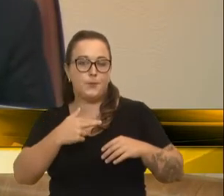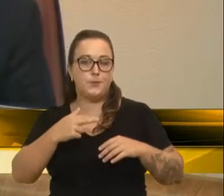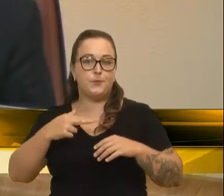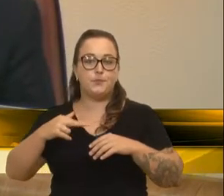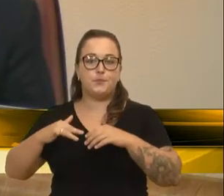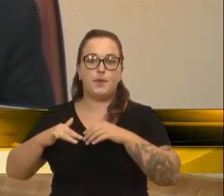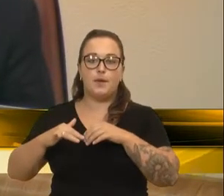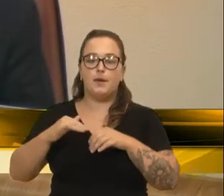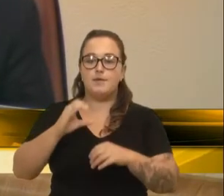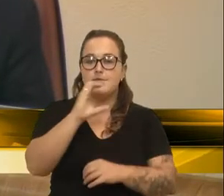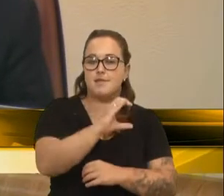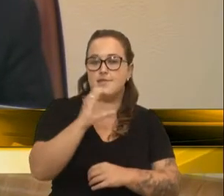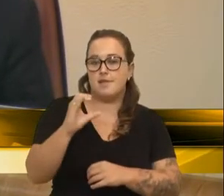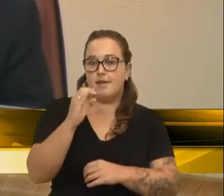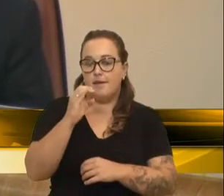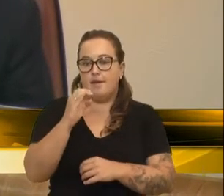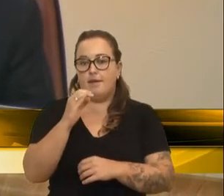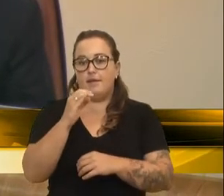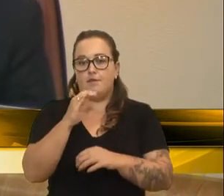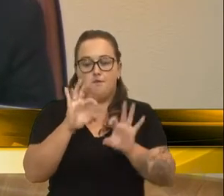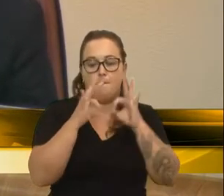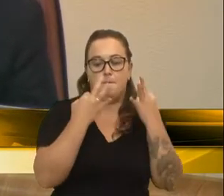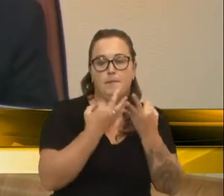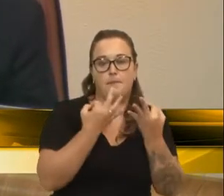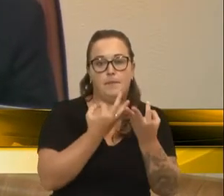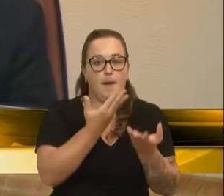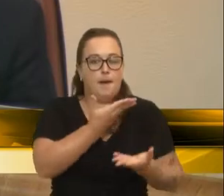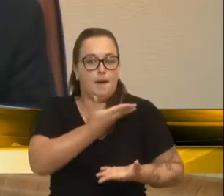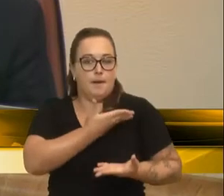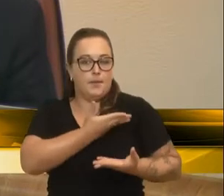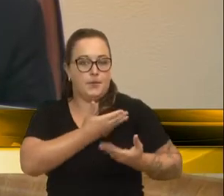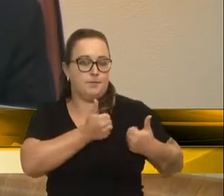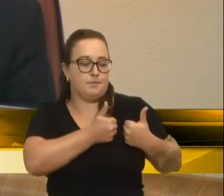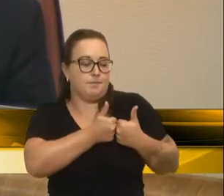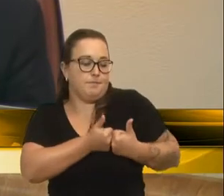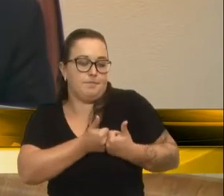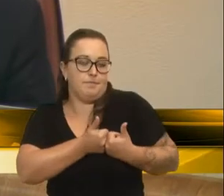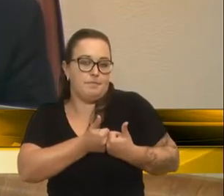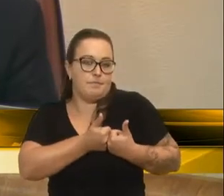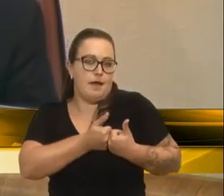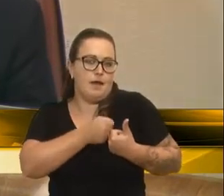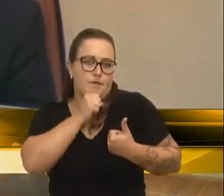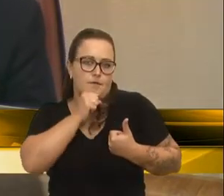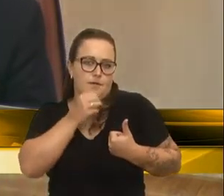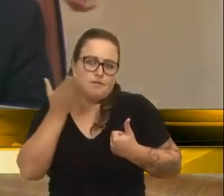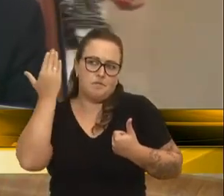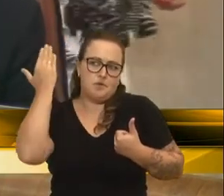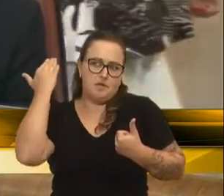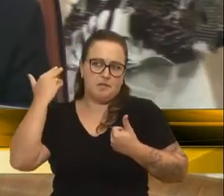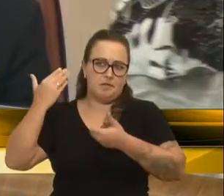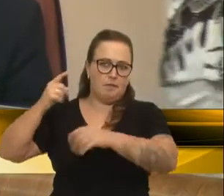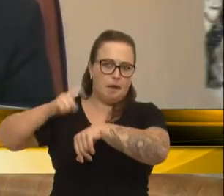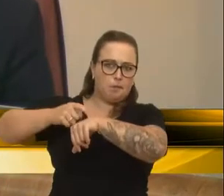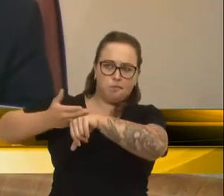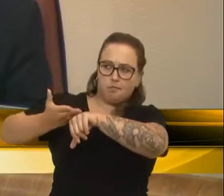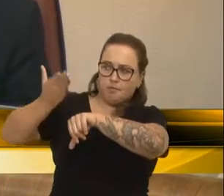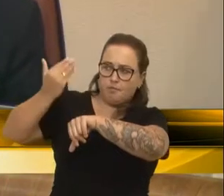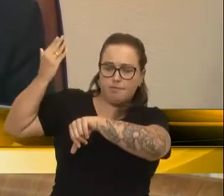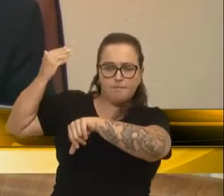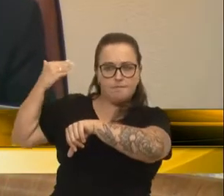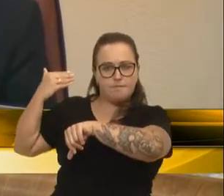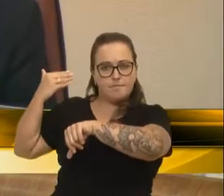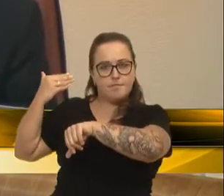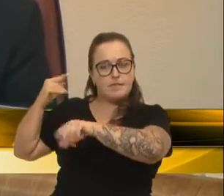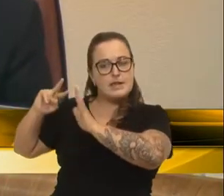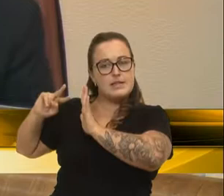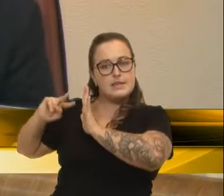e amigos no funcionalismo público, o que antigamente se costumava chamar de ter um, abre